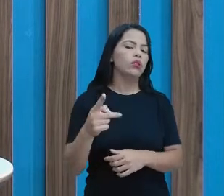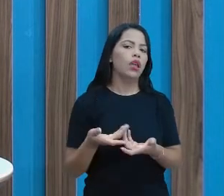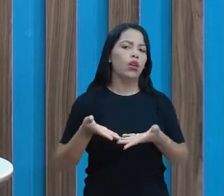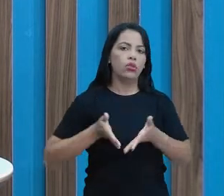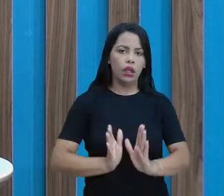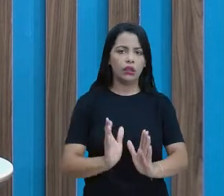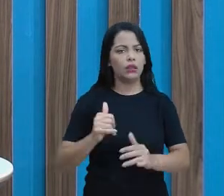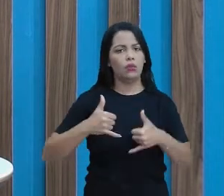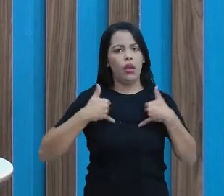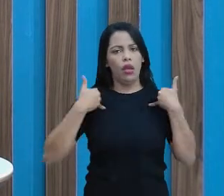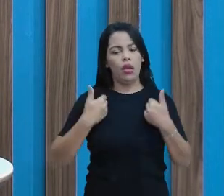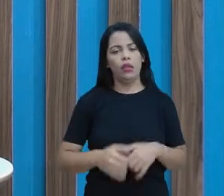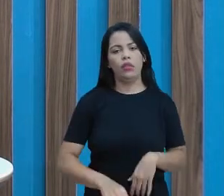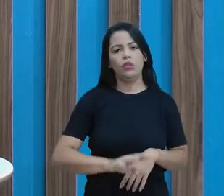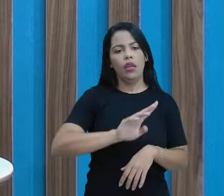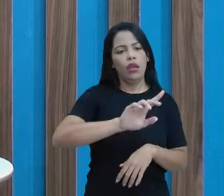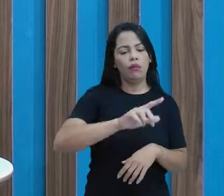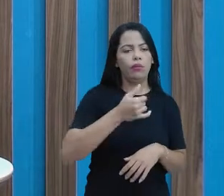exemplo,